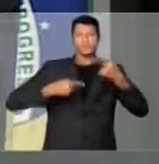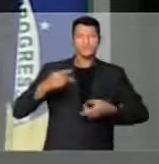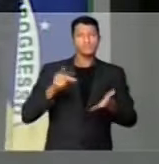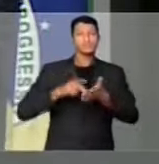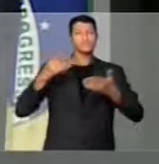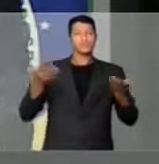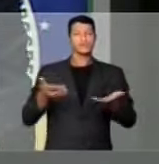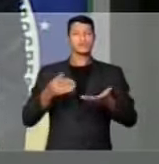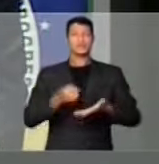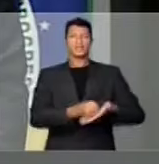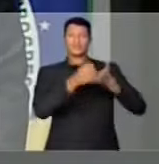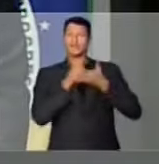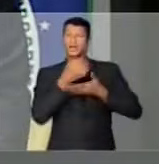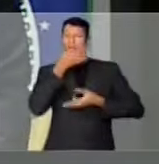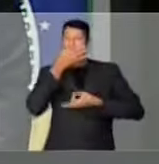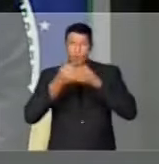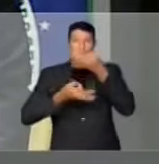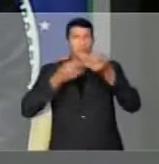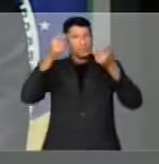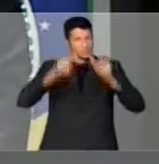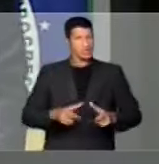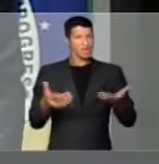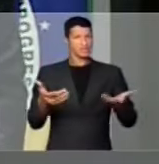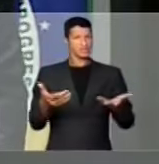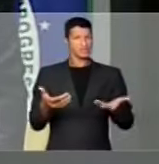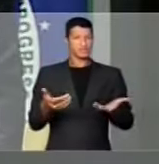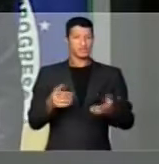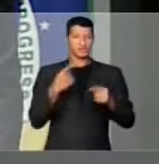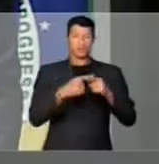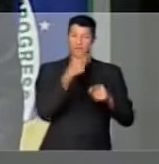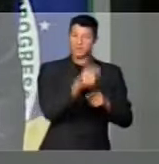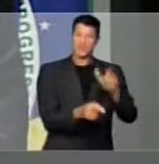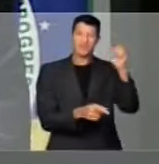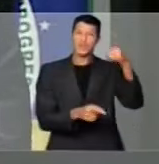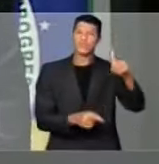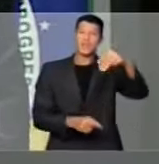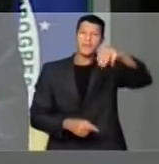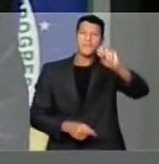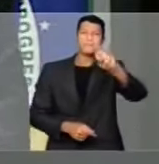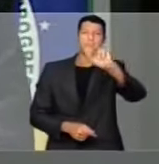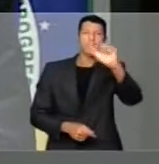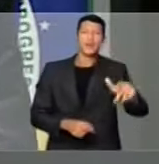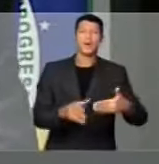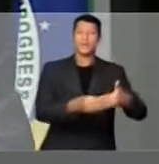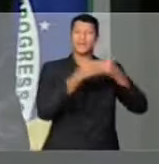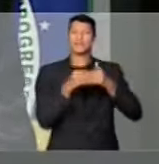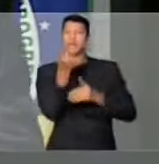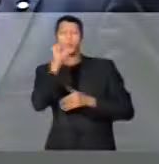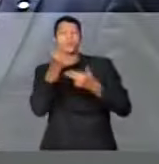coisas, traga argumentos, deputado Pimenta, porque Vossa Excelência não tem moral para trazer outra coisa nessa tribuna.